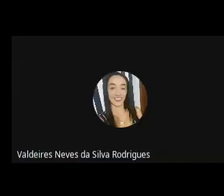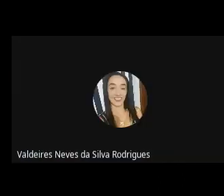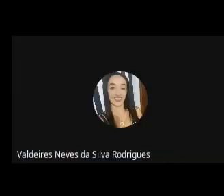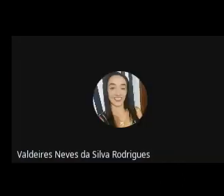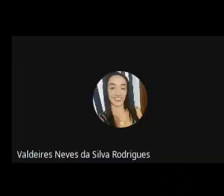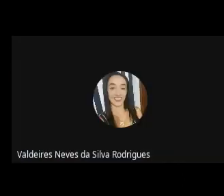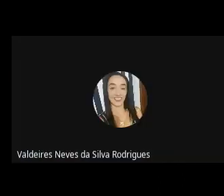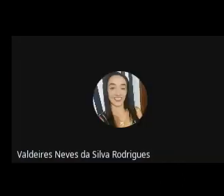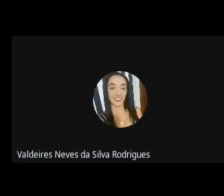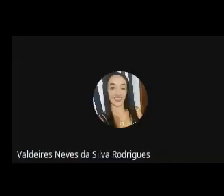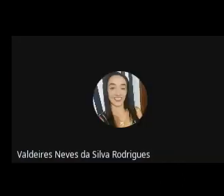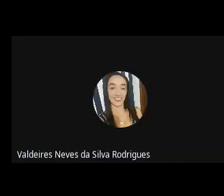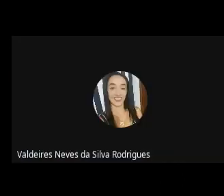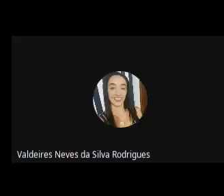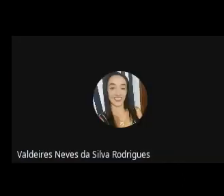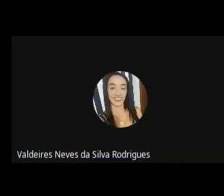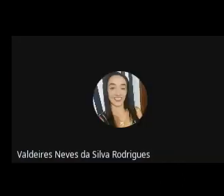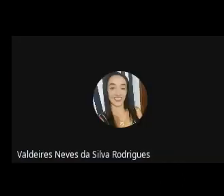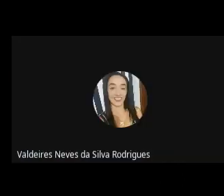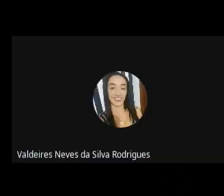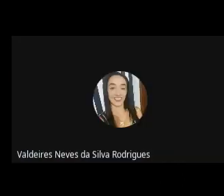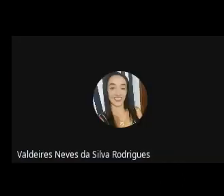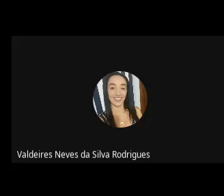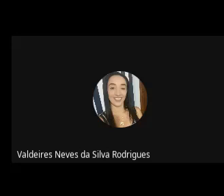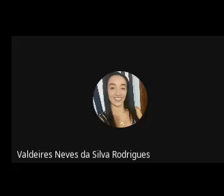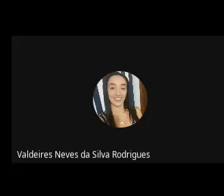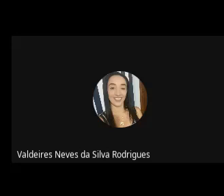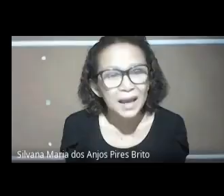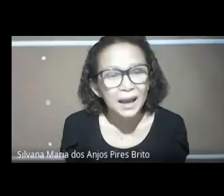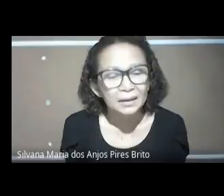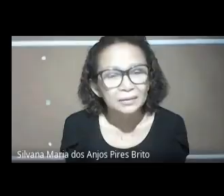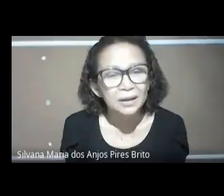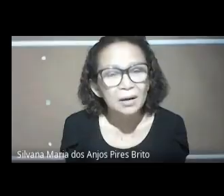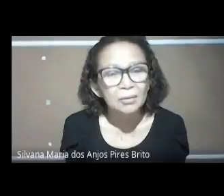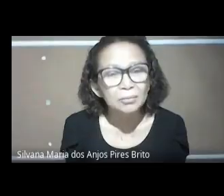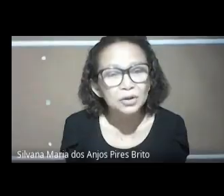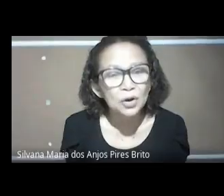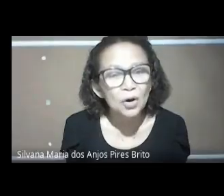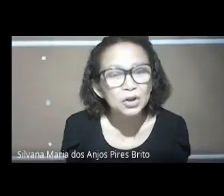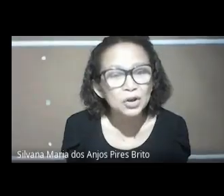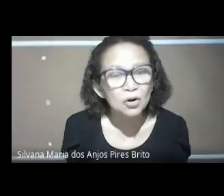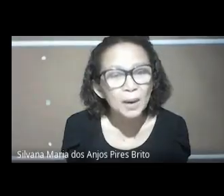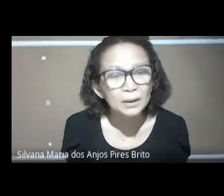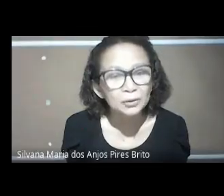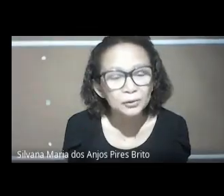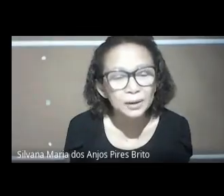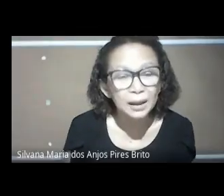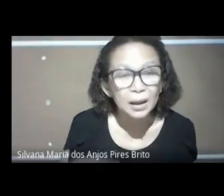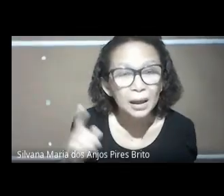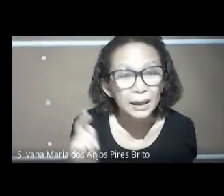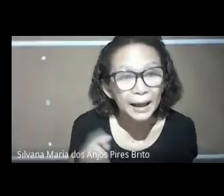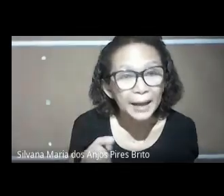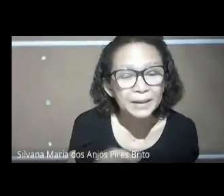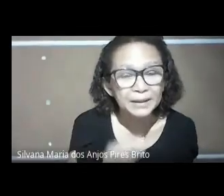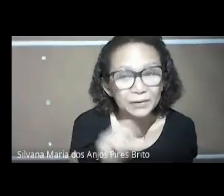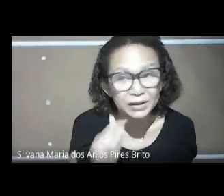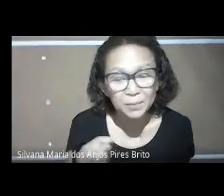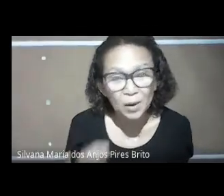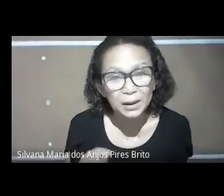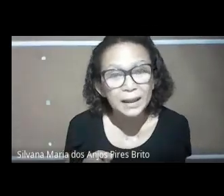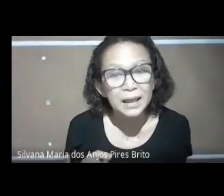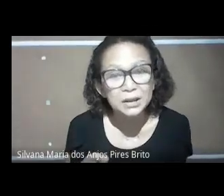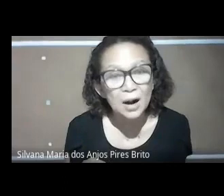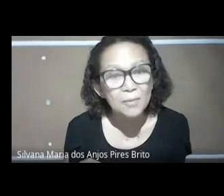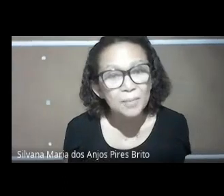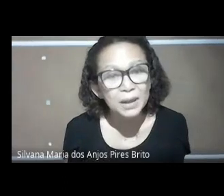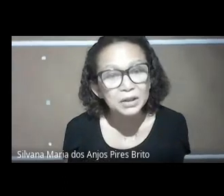Certo, professora, porque eu não abri ainda a unidade 2 ainda, não, certo. Certo. Então, de hoje, alguma dúvida, lembre-se, vocês